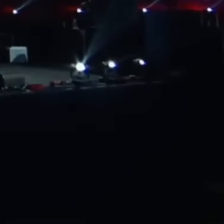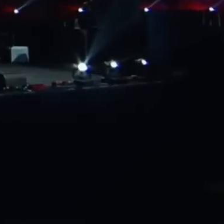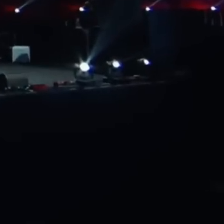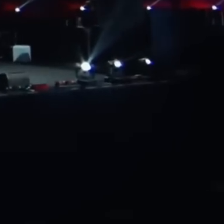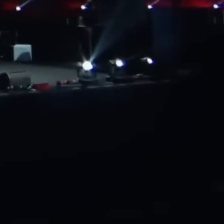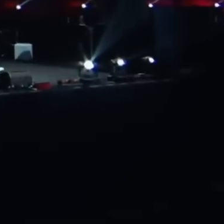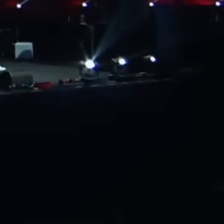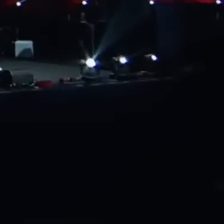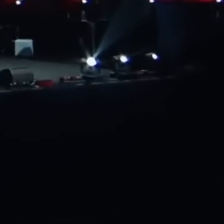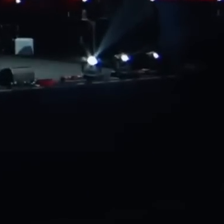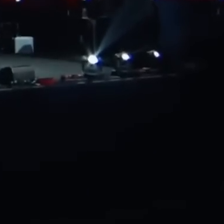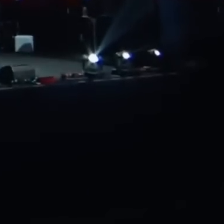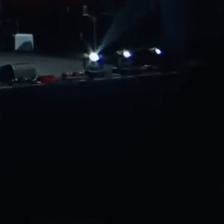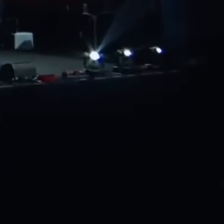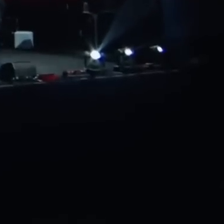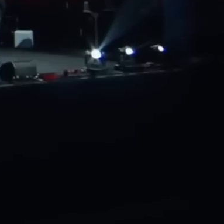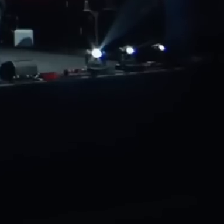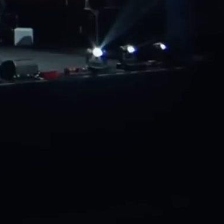morada